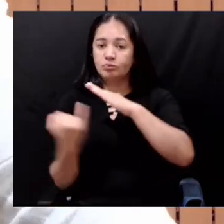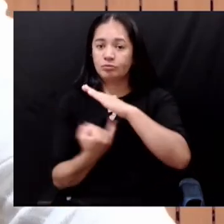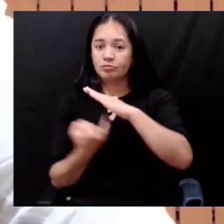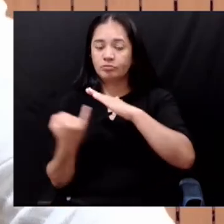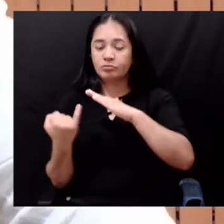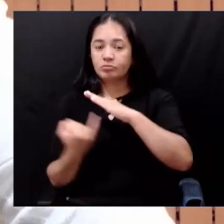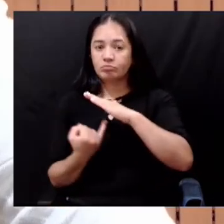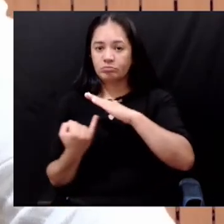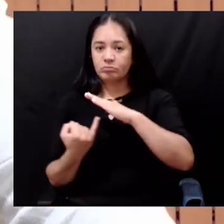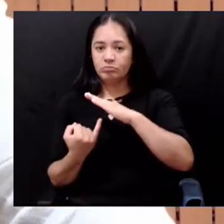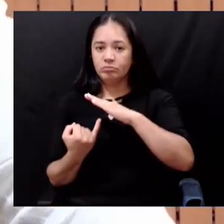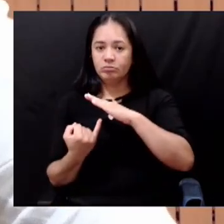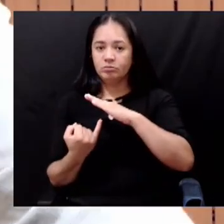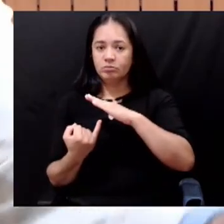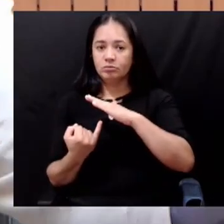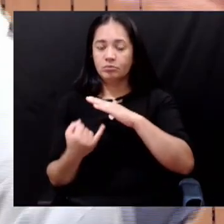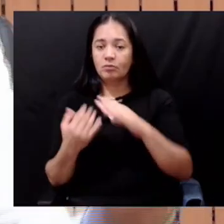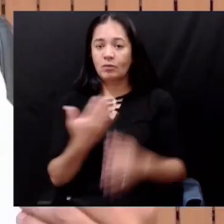públicas